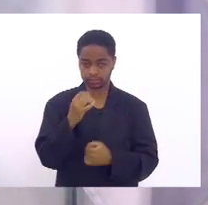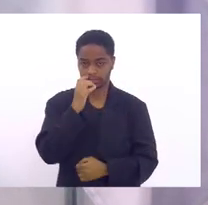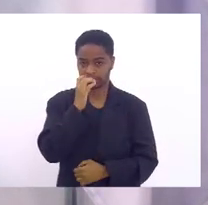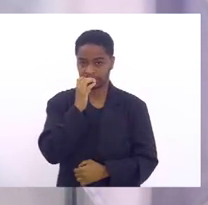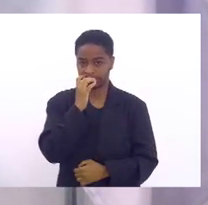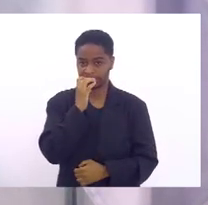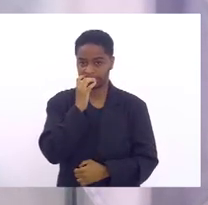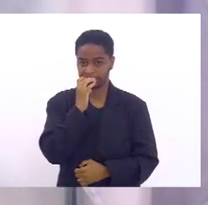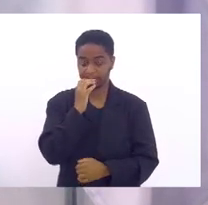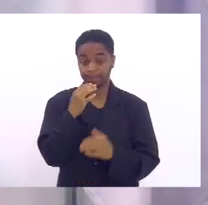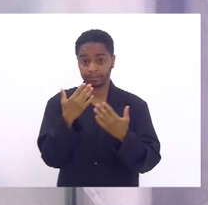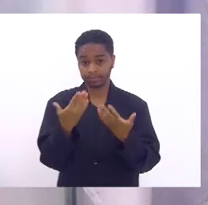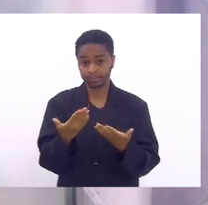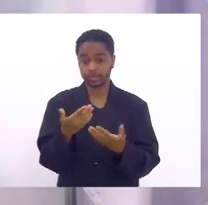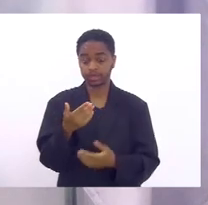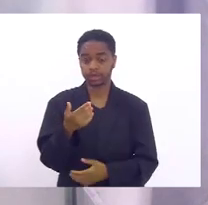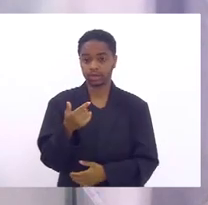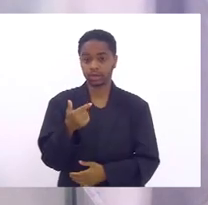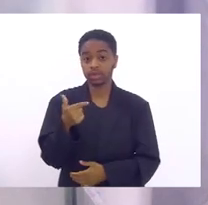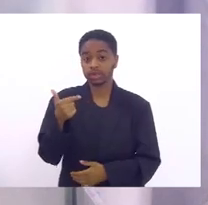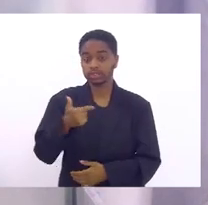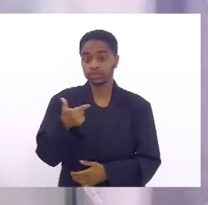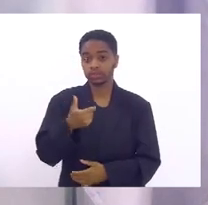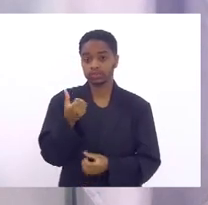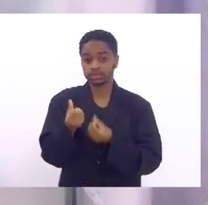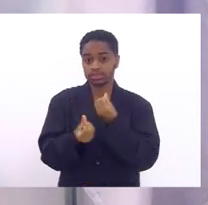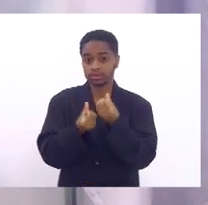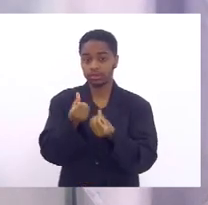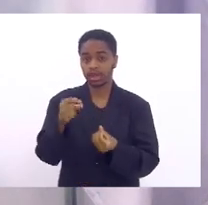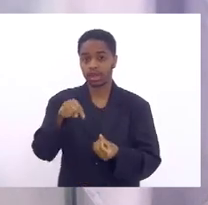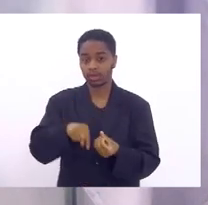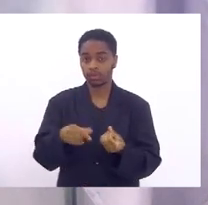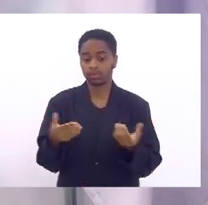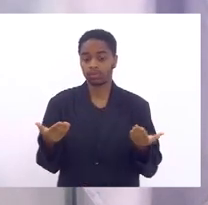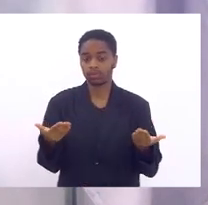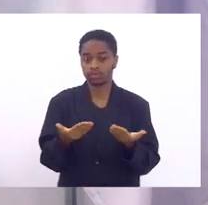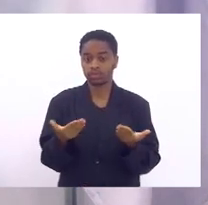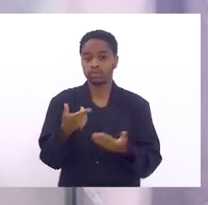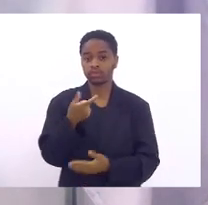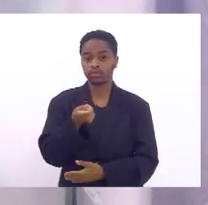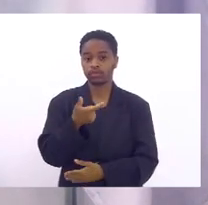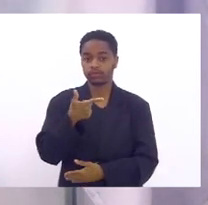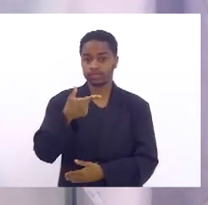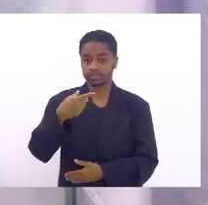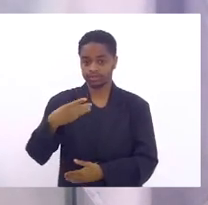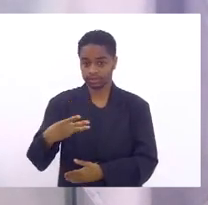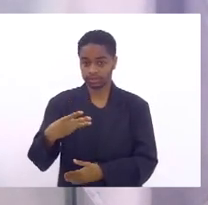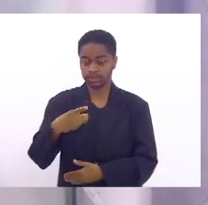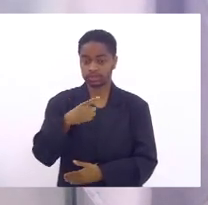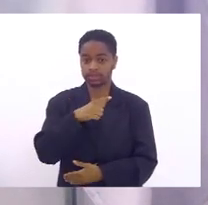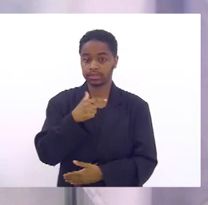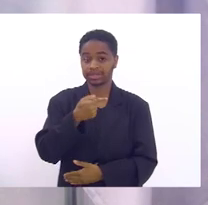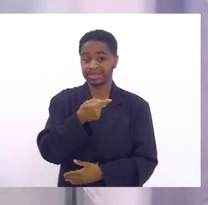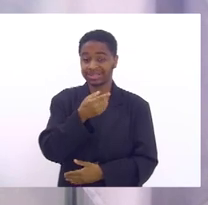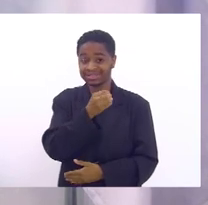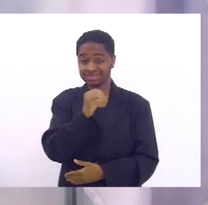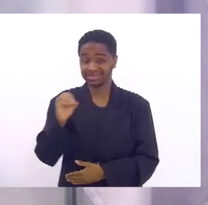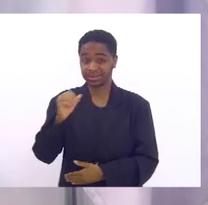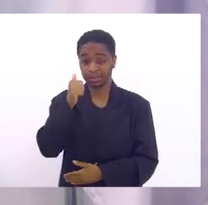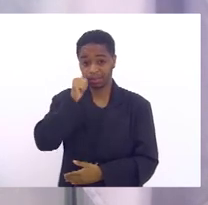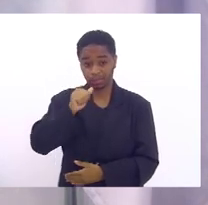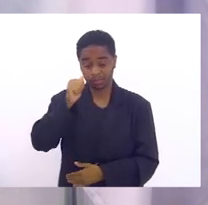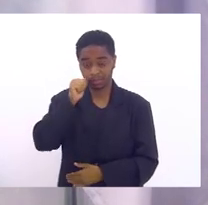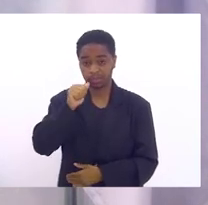Eh no segundo só no segundo semestre desse ano de 2023 700 Mulheres